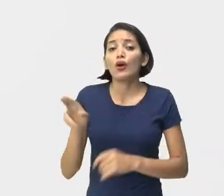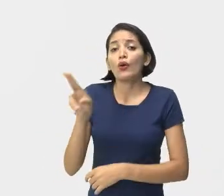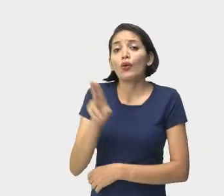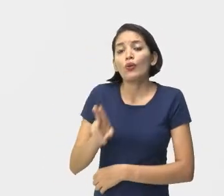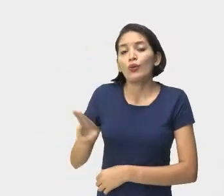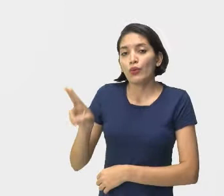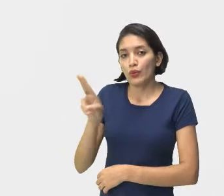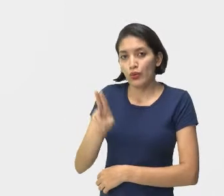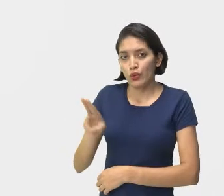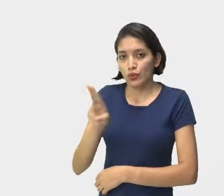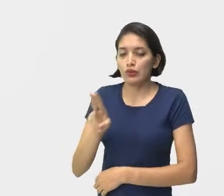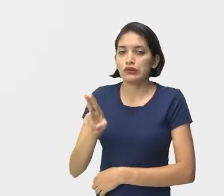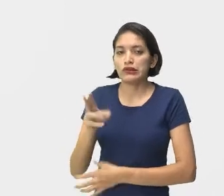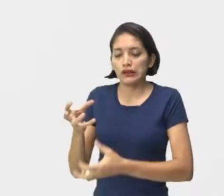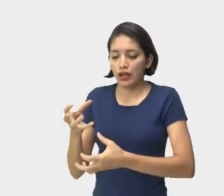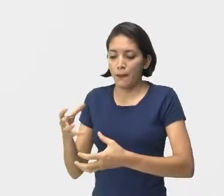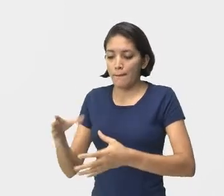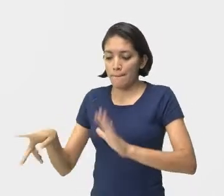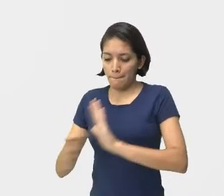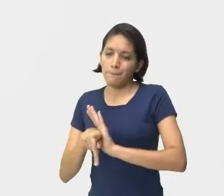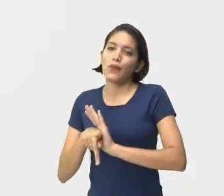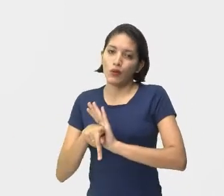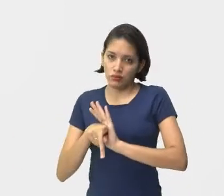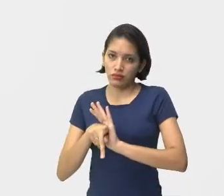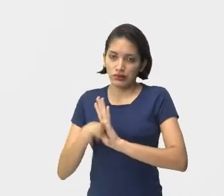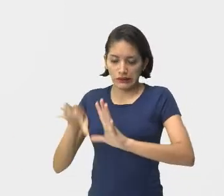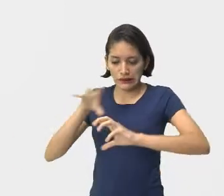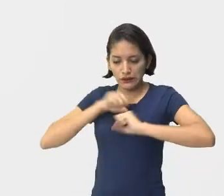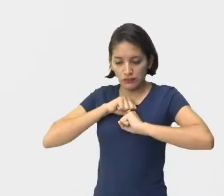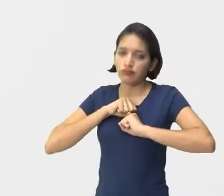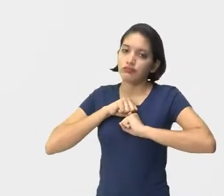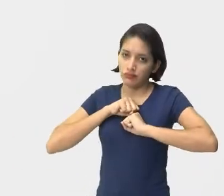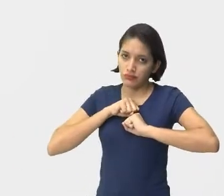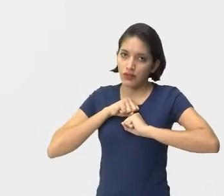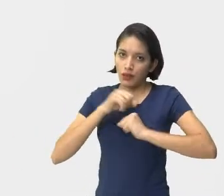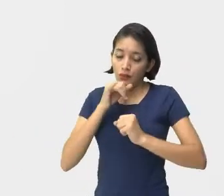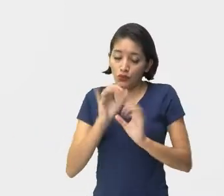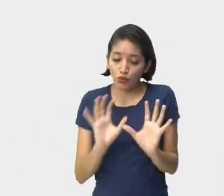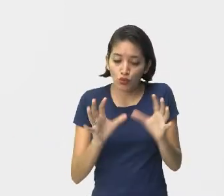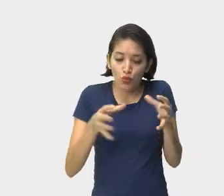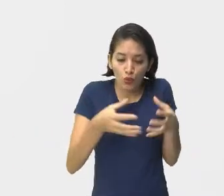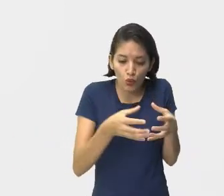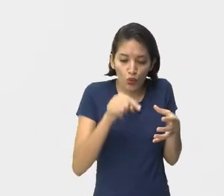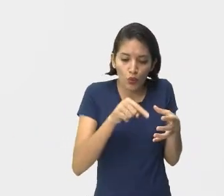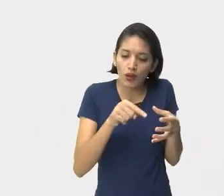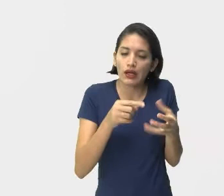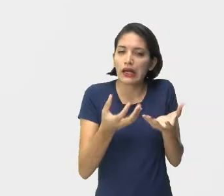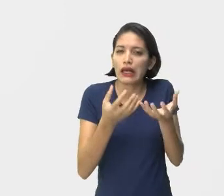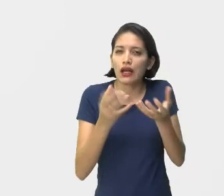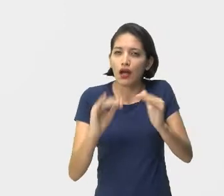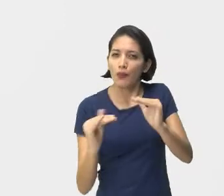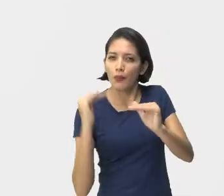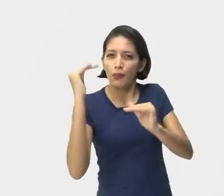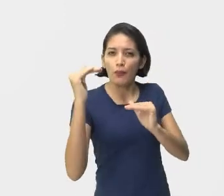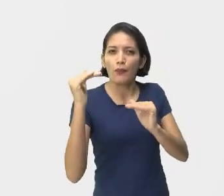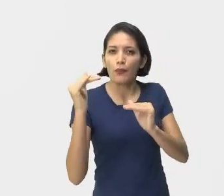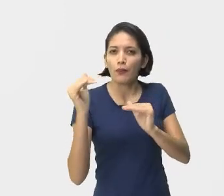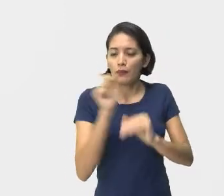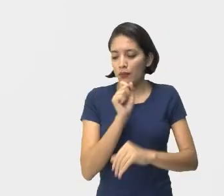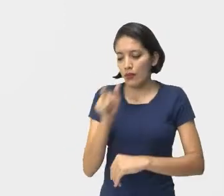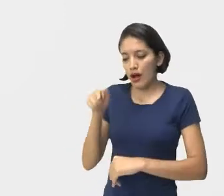como instrumento de dominação de uma classe sobre outra. Nós